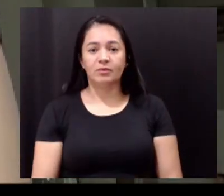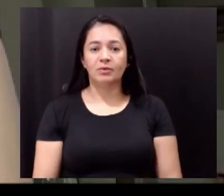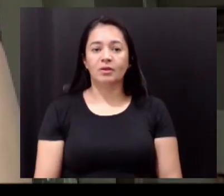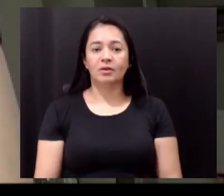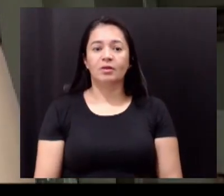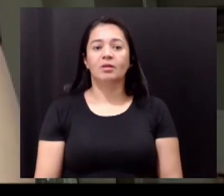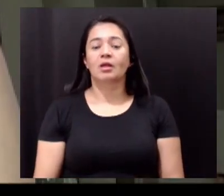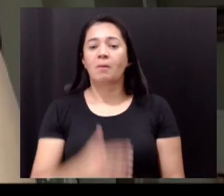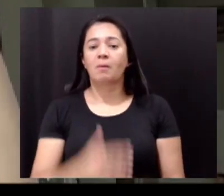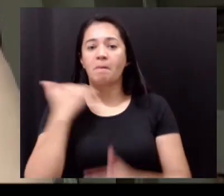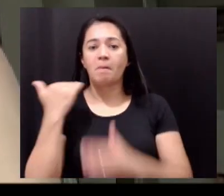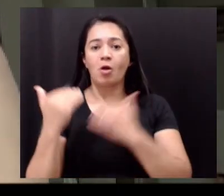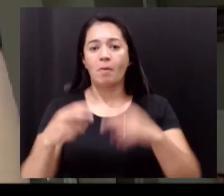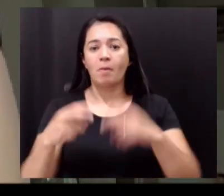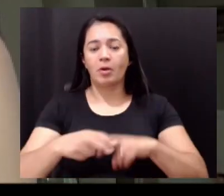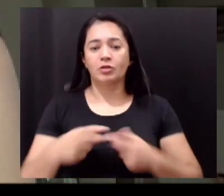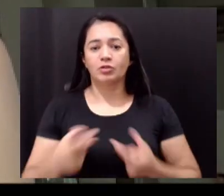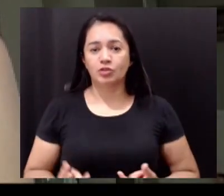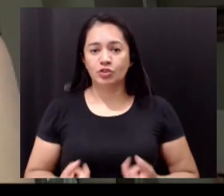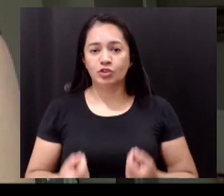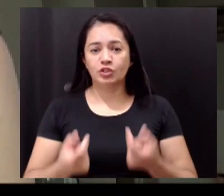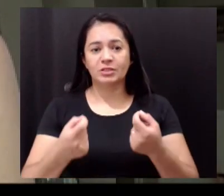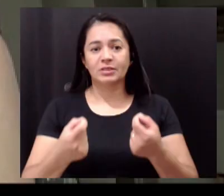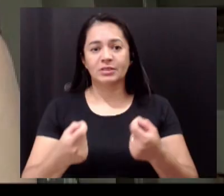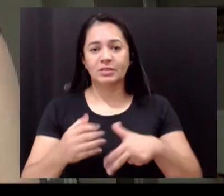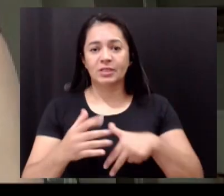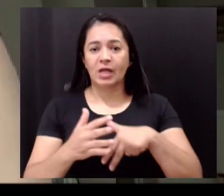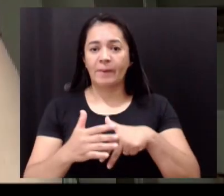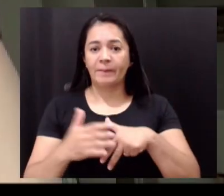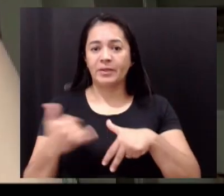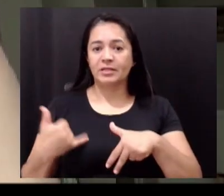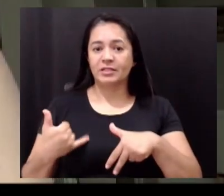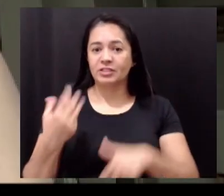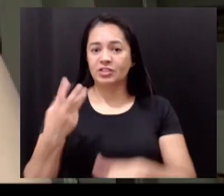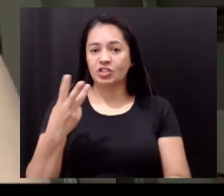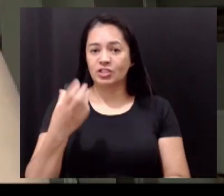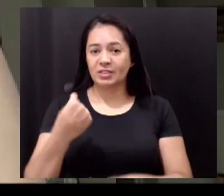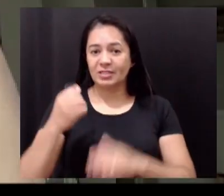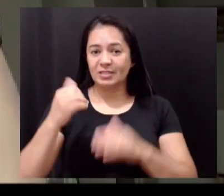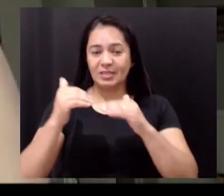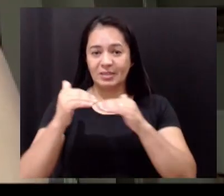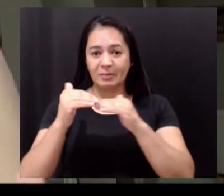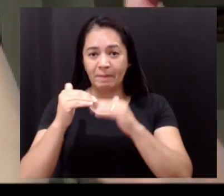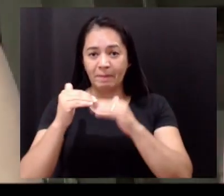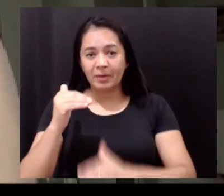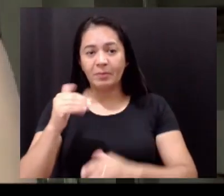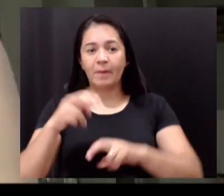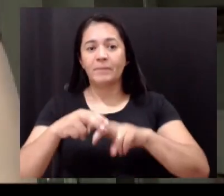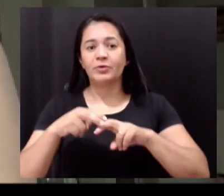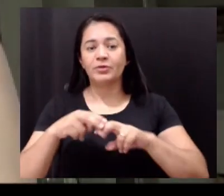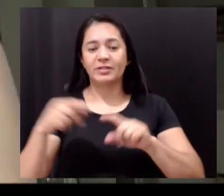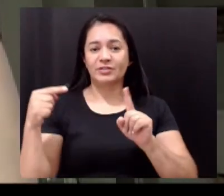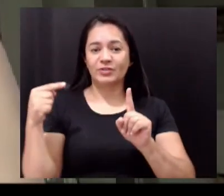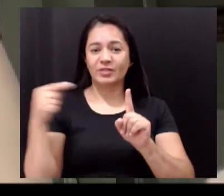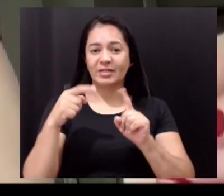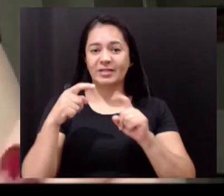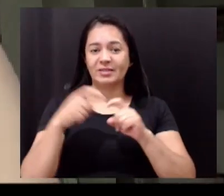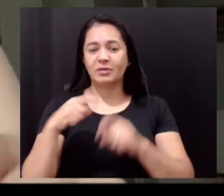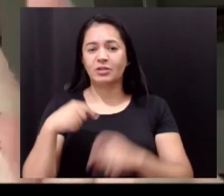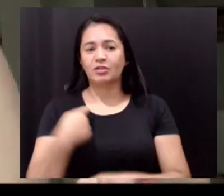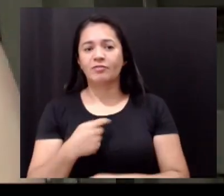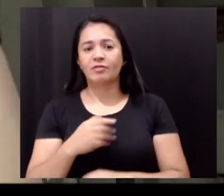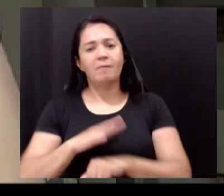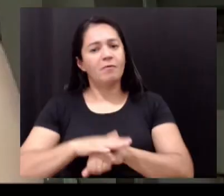câncer em pacientes abaixo de 36 anos. Foi por esse motivo que ela pensou, vamos fazer alguma coisa, e